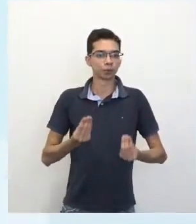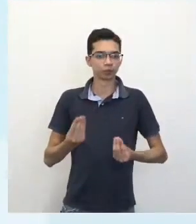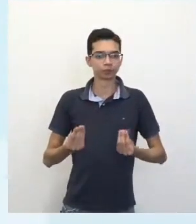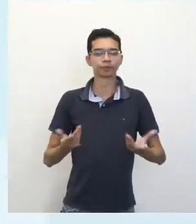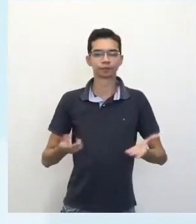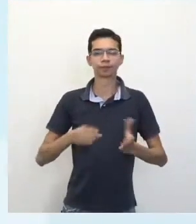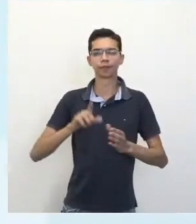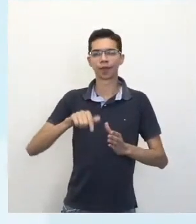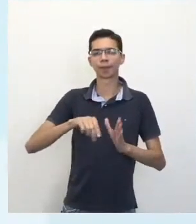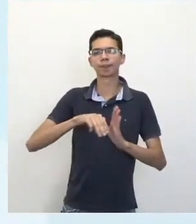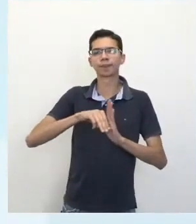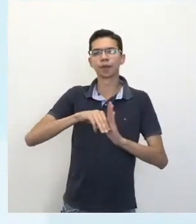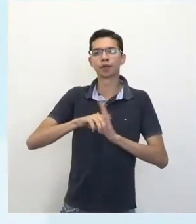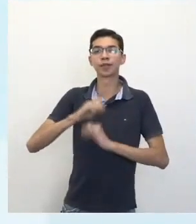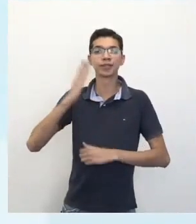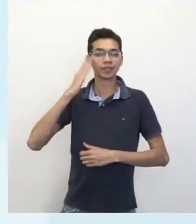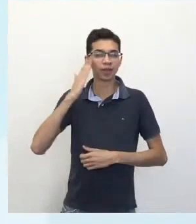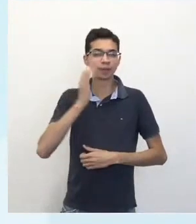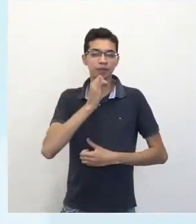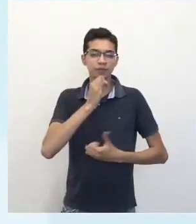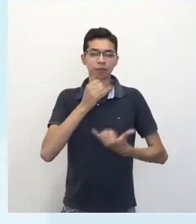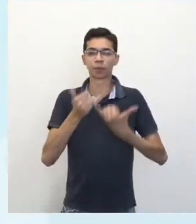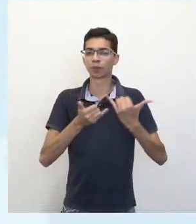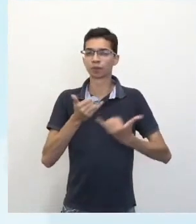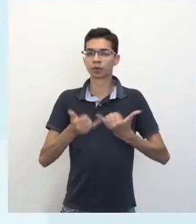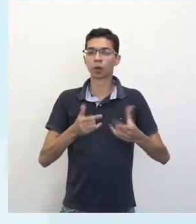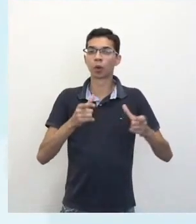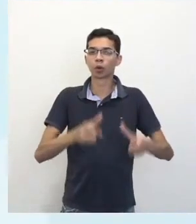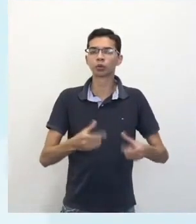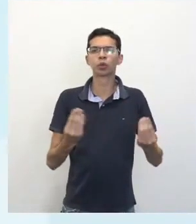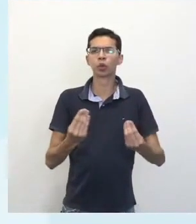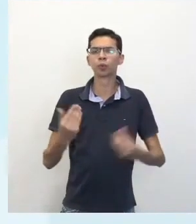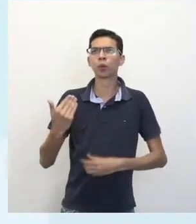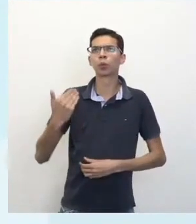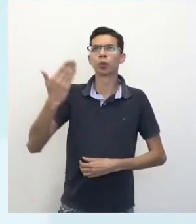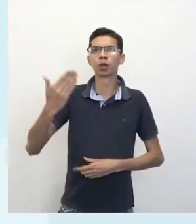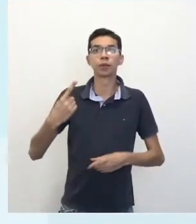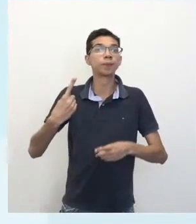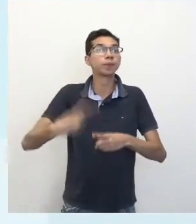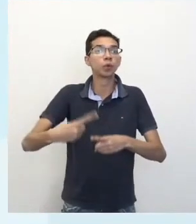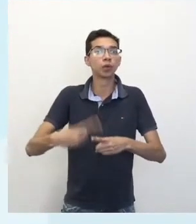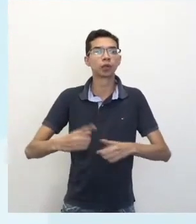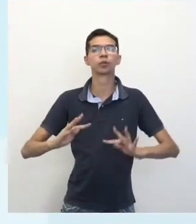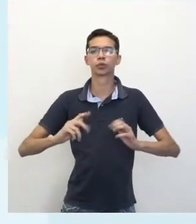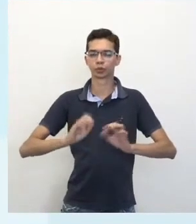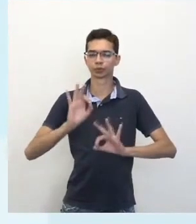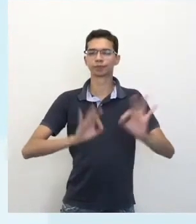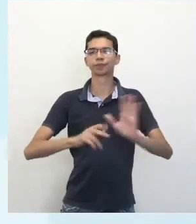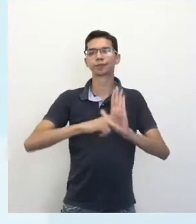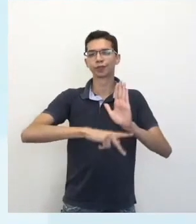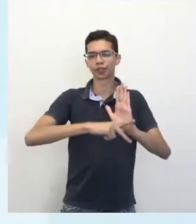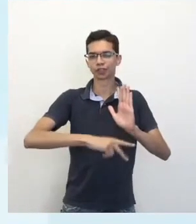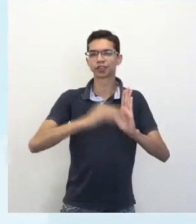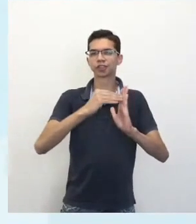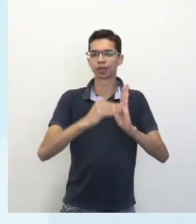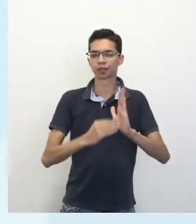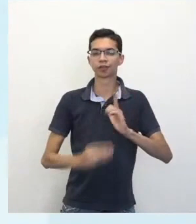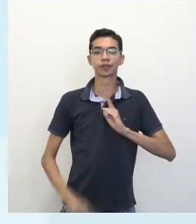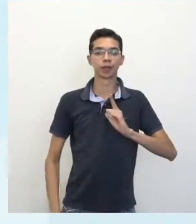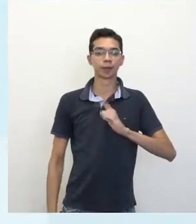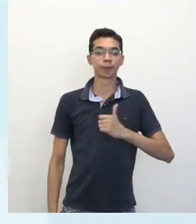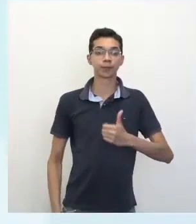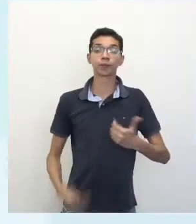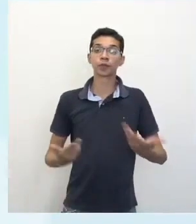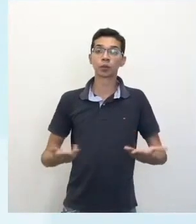sabe aquela coisa daquele jogo que a gente brinca? Onde, como, quando e por quê? Então, tudo isso tem que estar no seu projeto, tá? Então, a